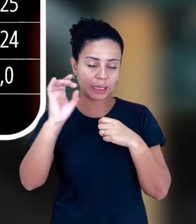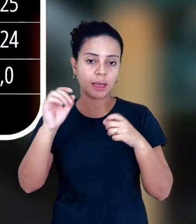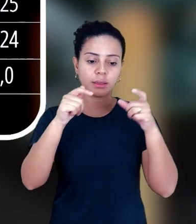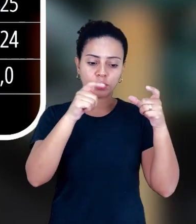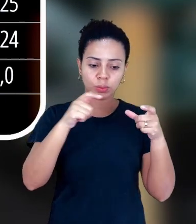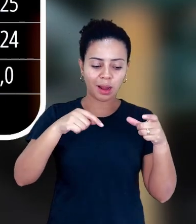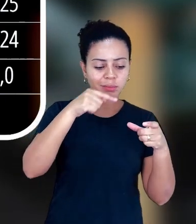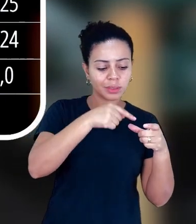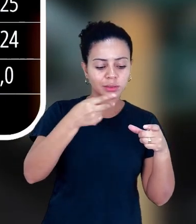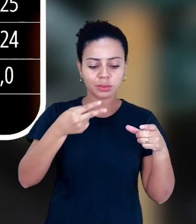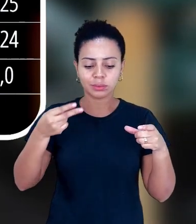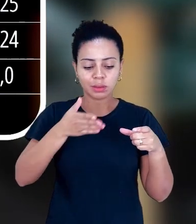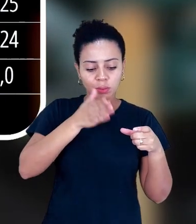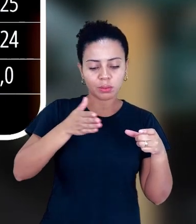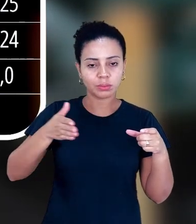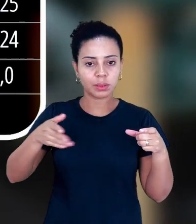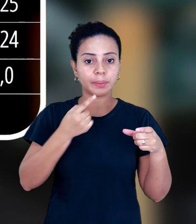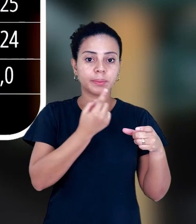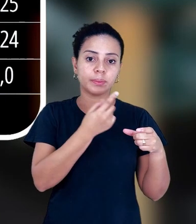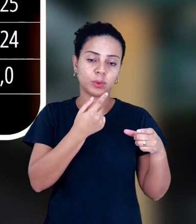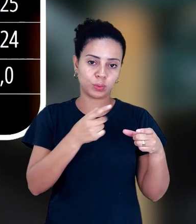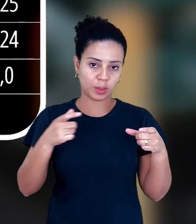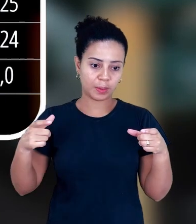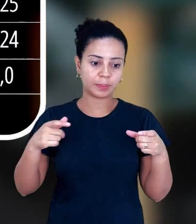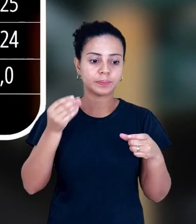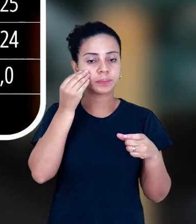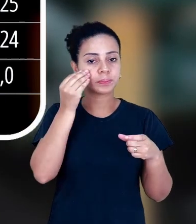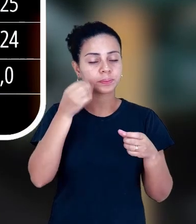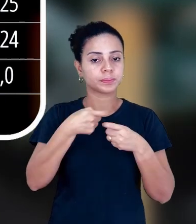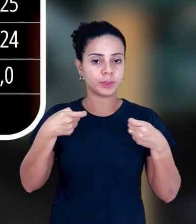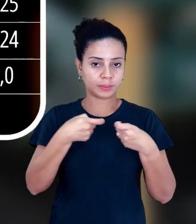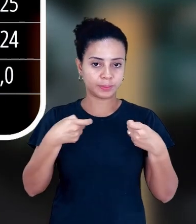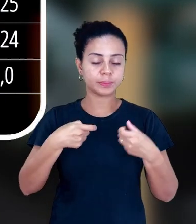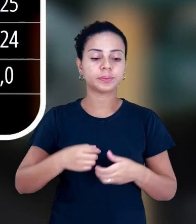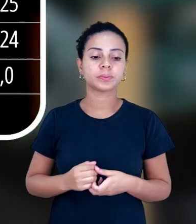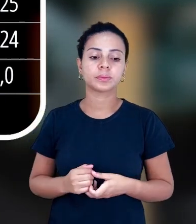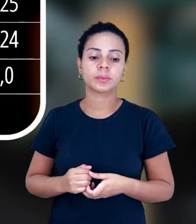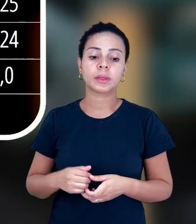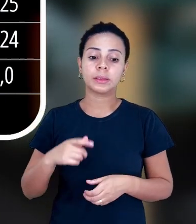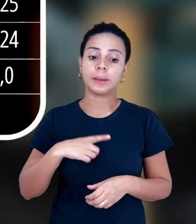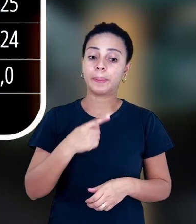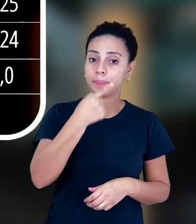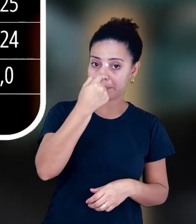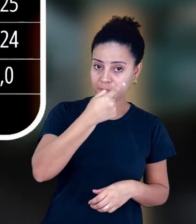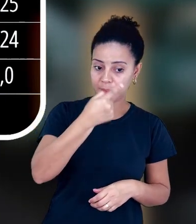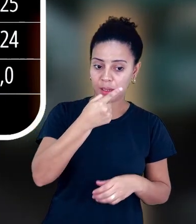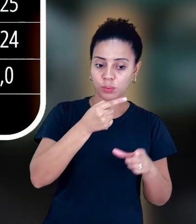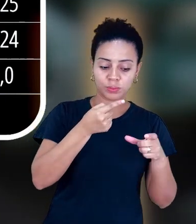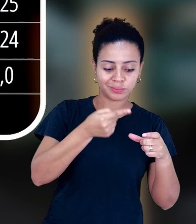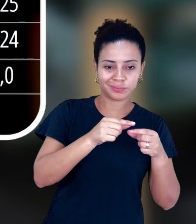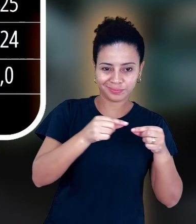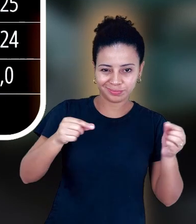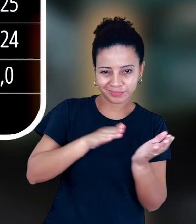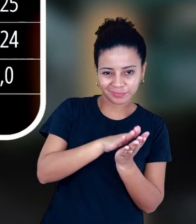de ensaio para a determinação do limite de plasticidade. No primeiro ponto, o teor de umidade obtido foi